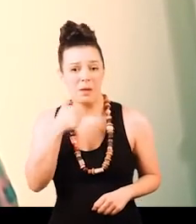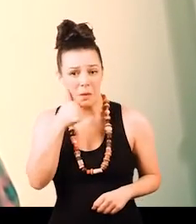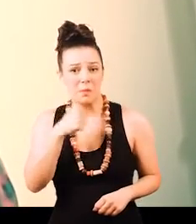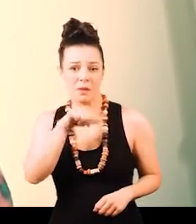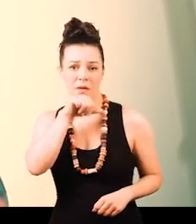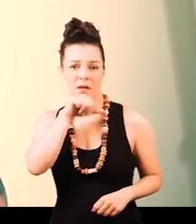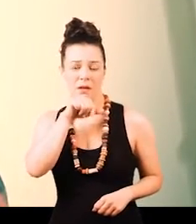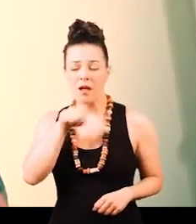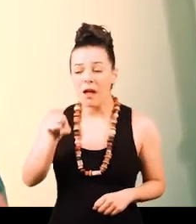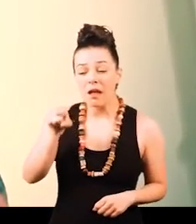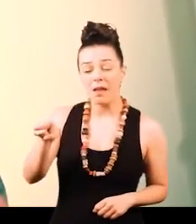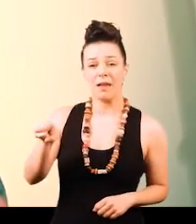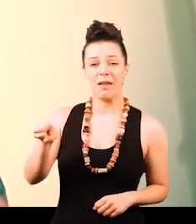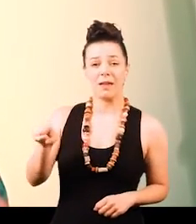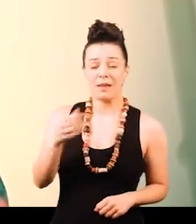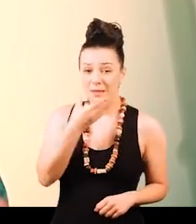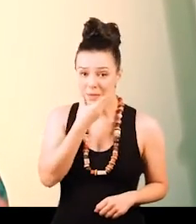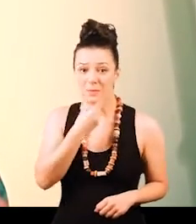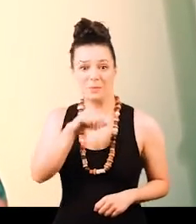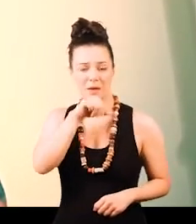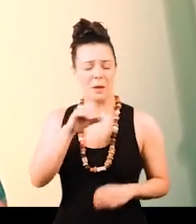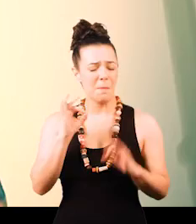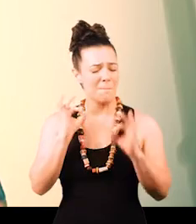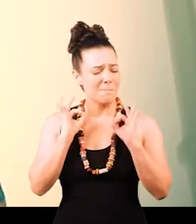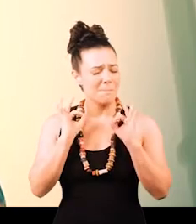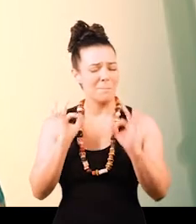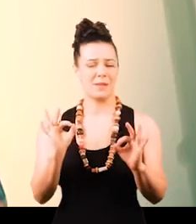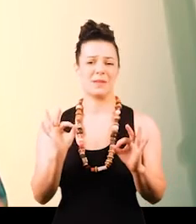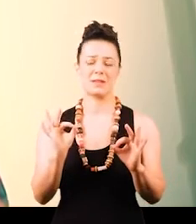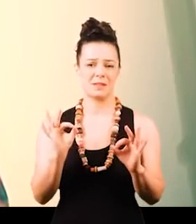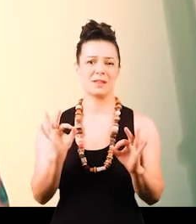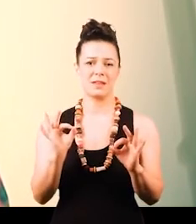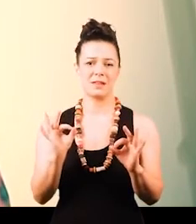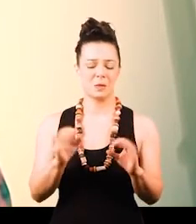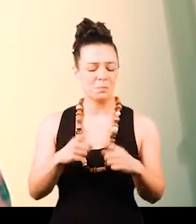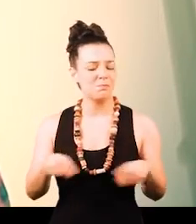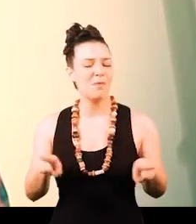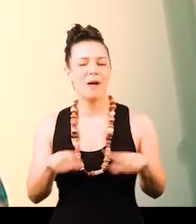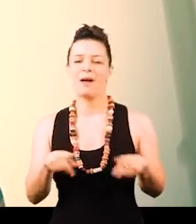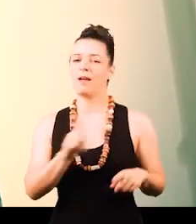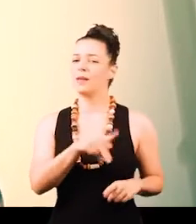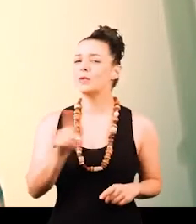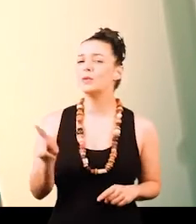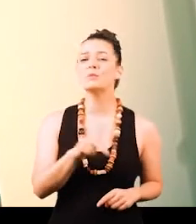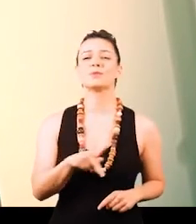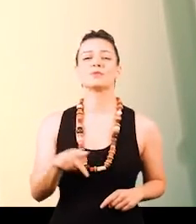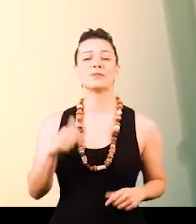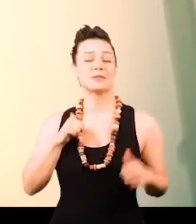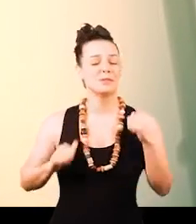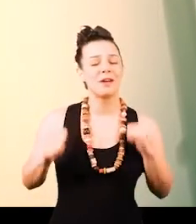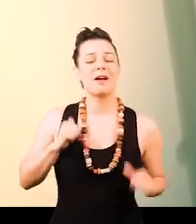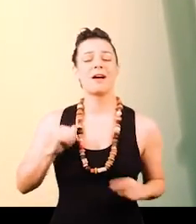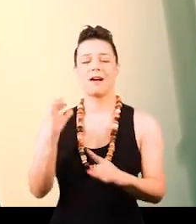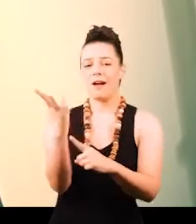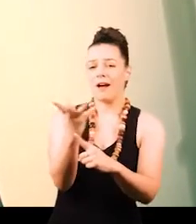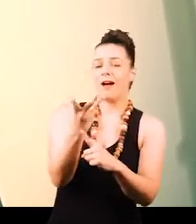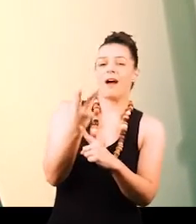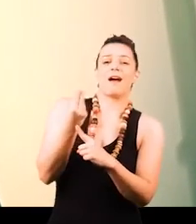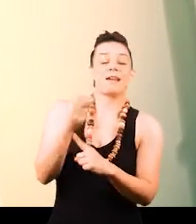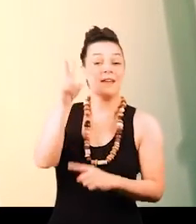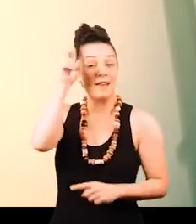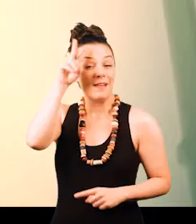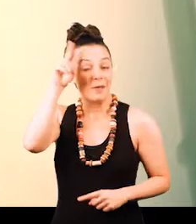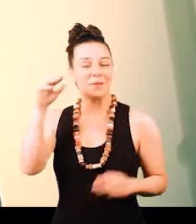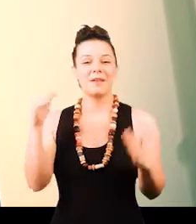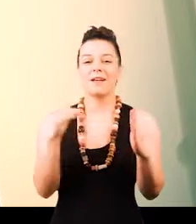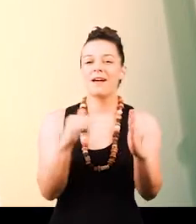pai, ele sendo um maestro, professor, um artista que é lembrado até hoje, isso foi em